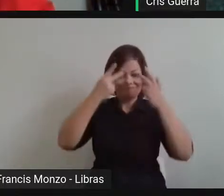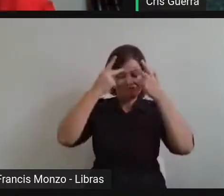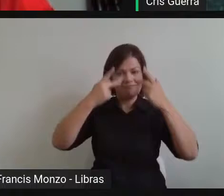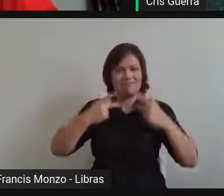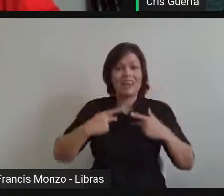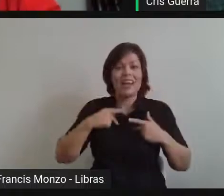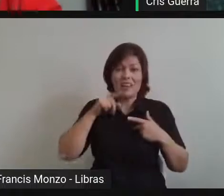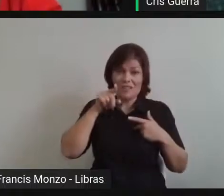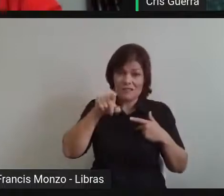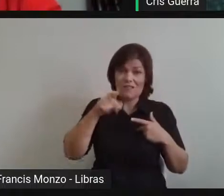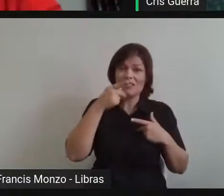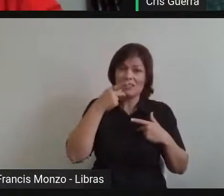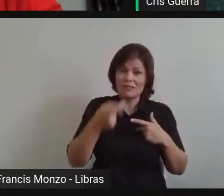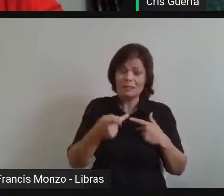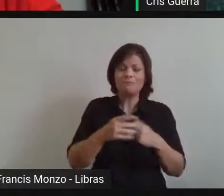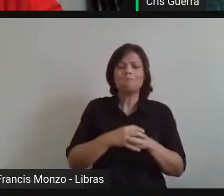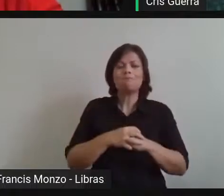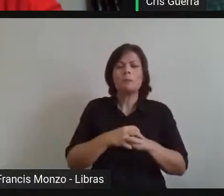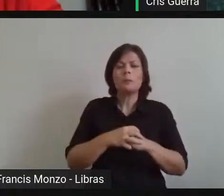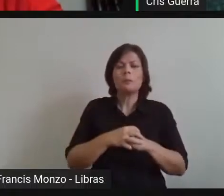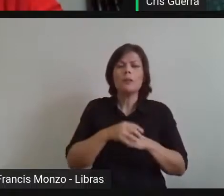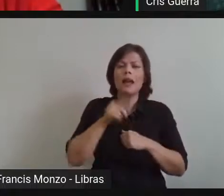fala. Você se imaginava